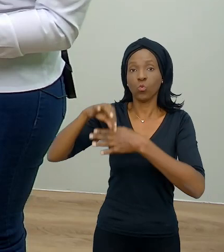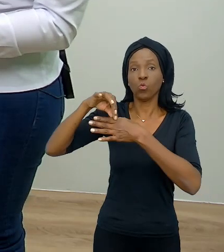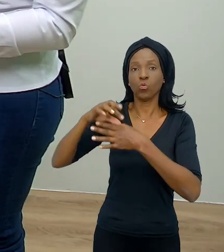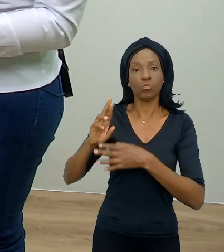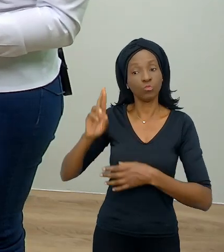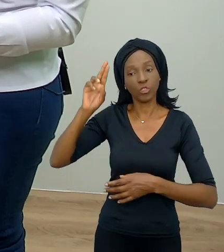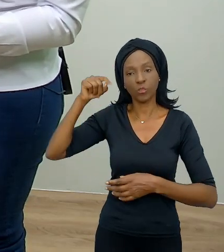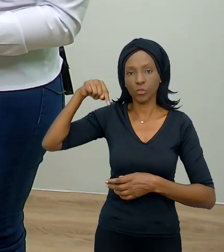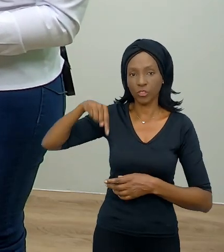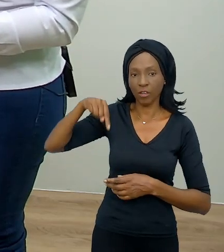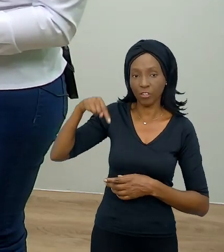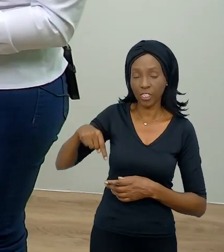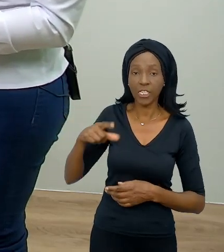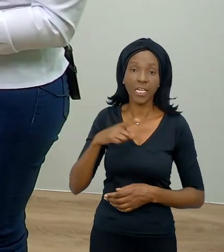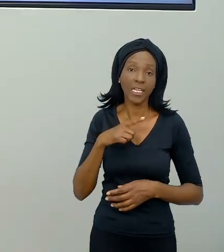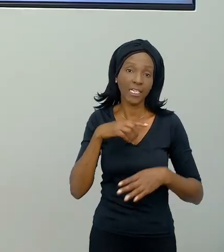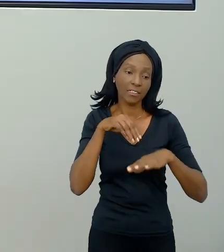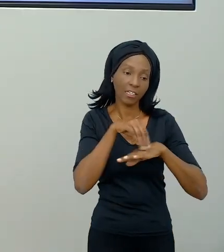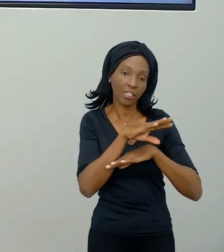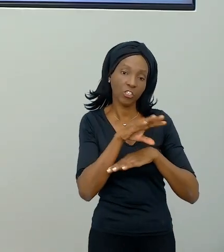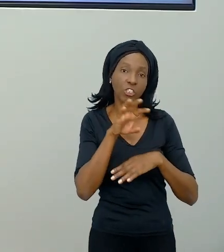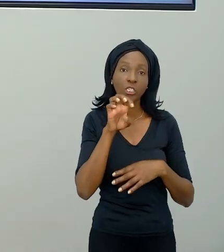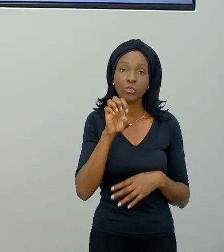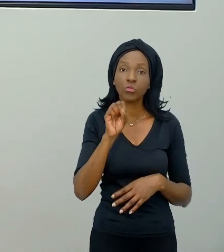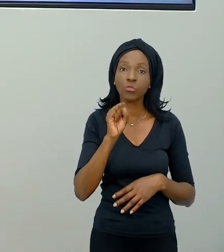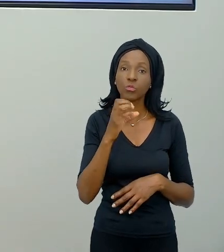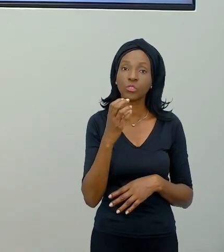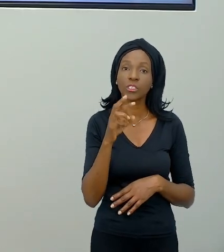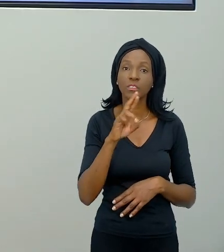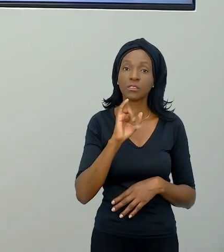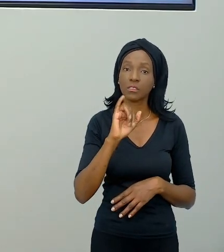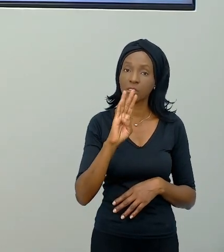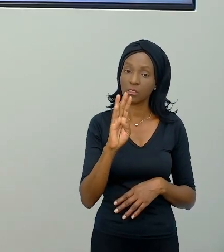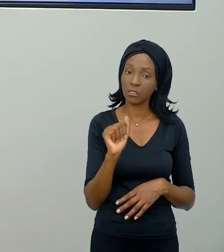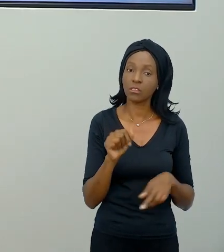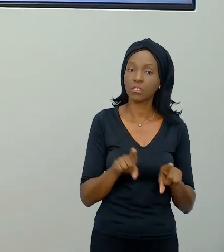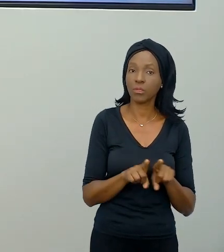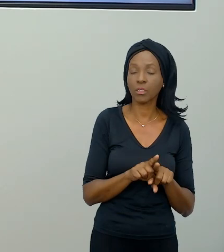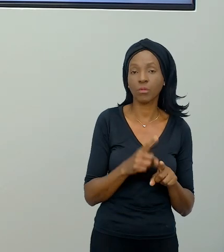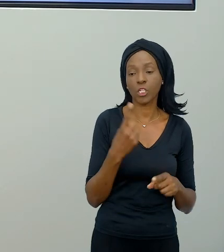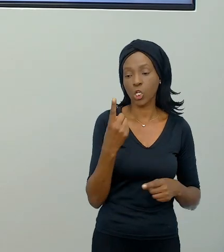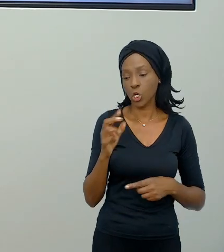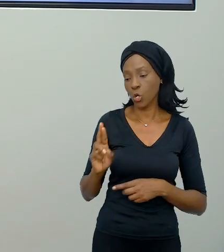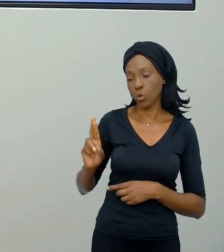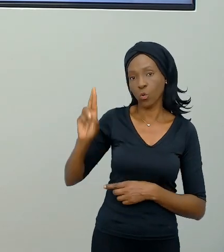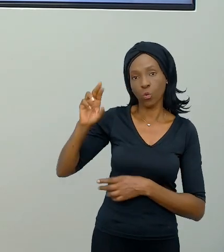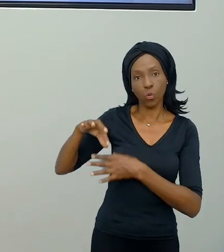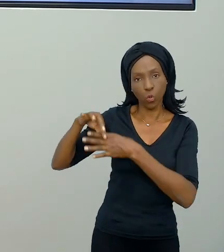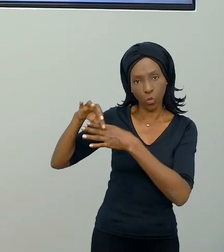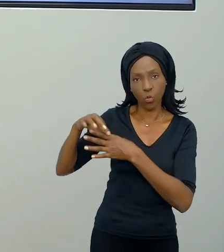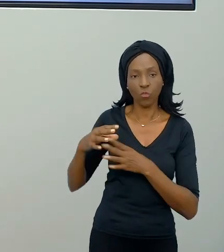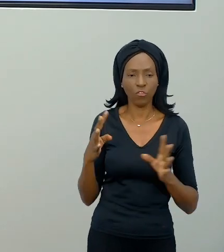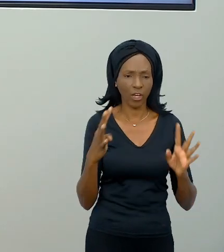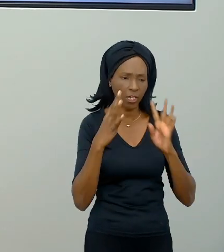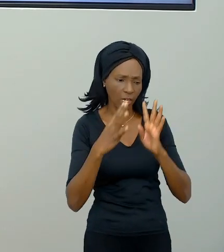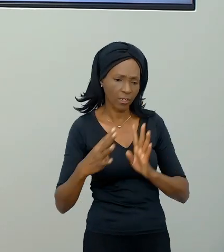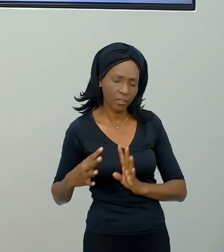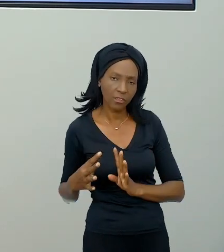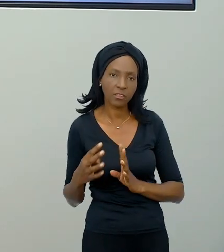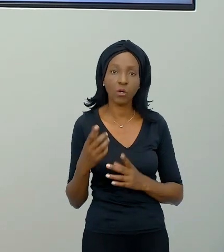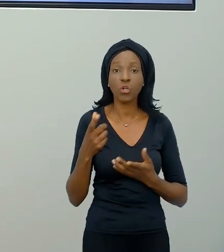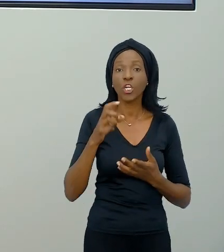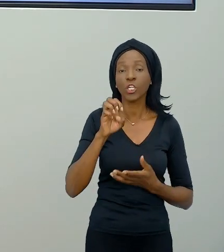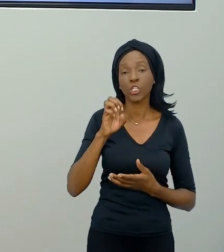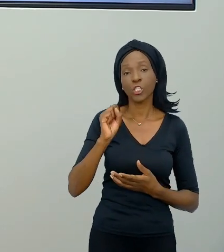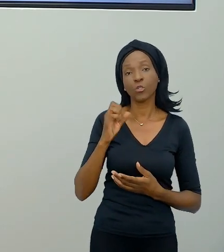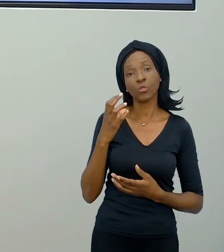aqui a sugestão do escriba também. O anfitrião para receber e o escriba para poder realizar os registros. E as perguntas são